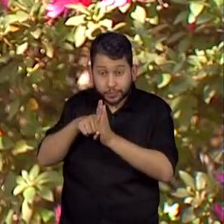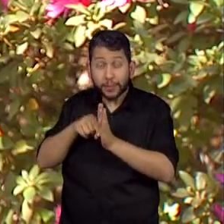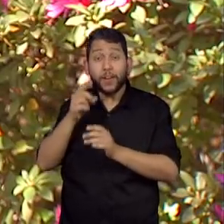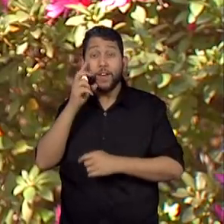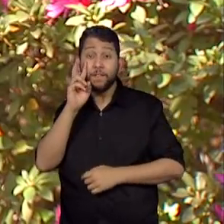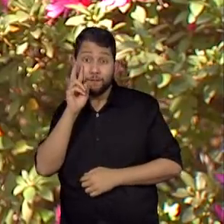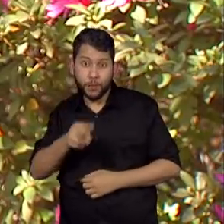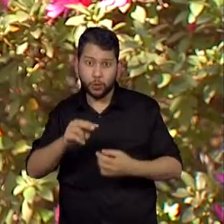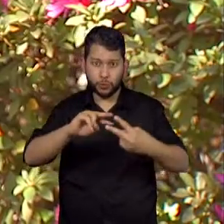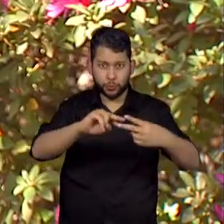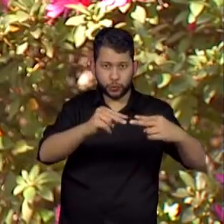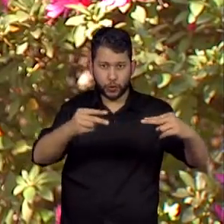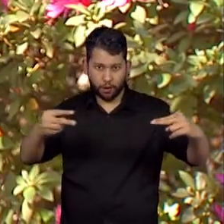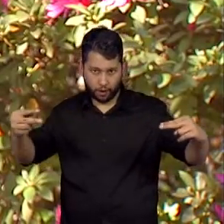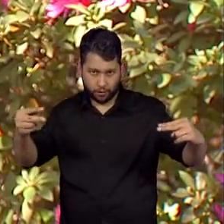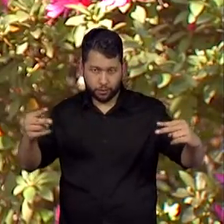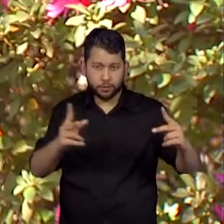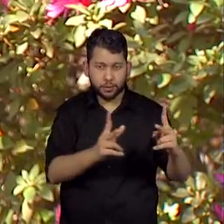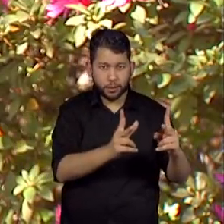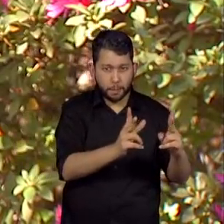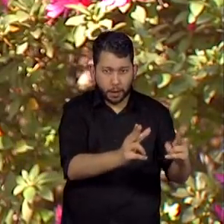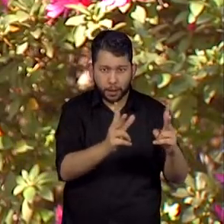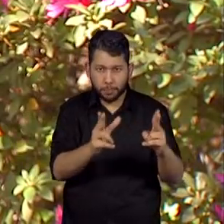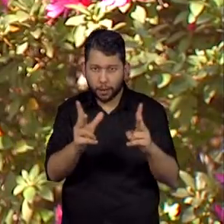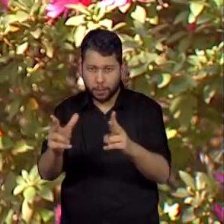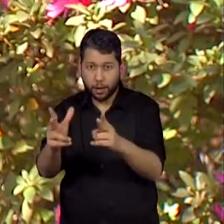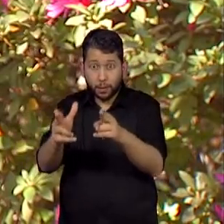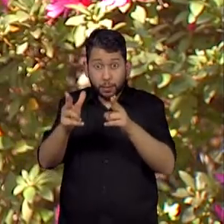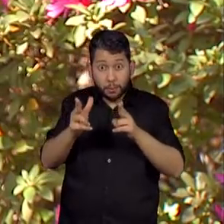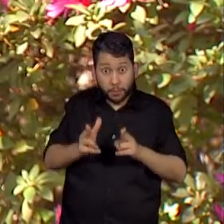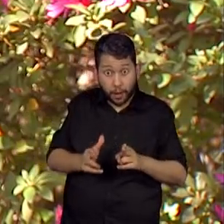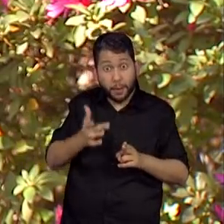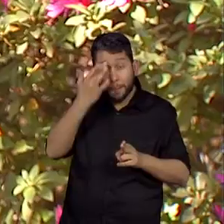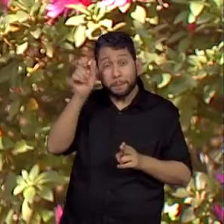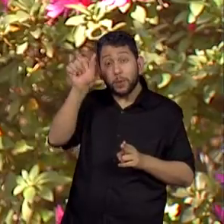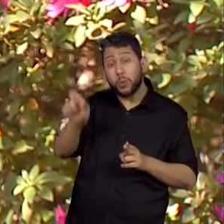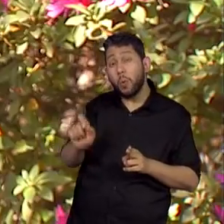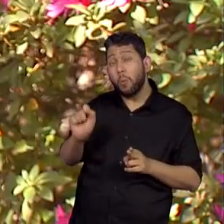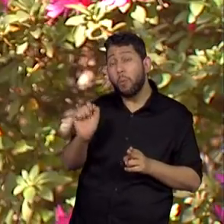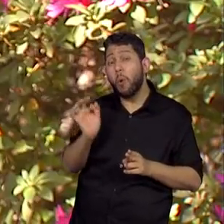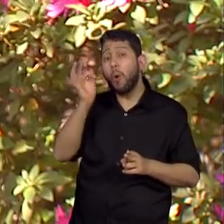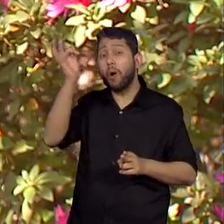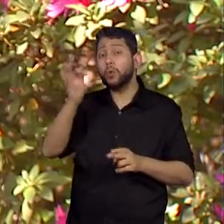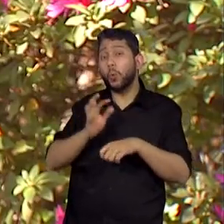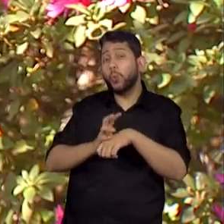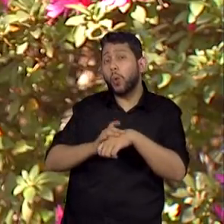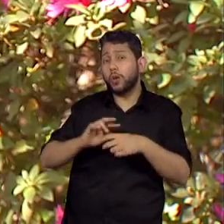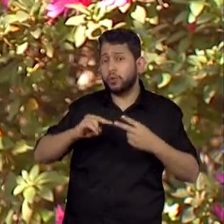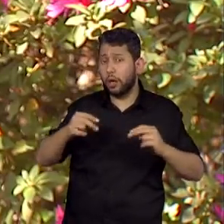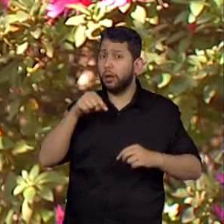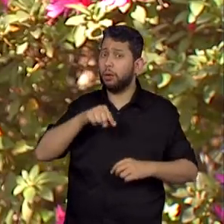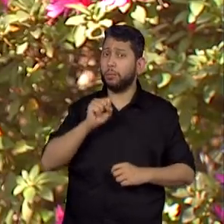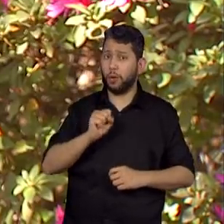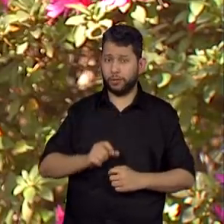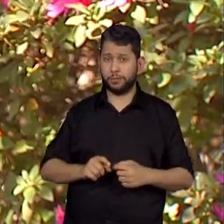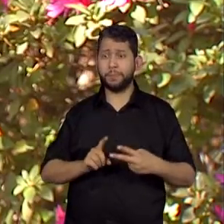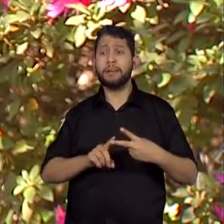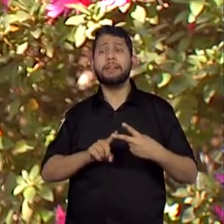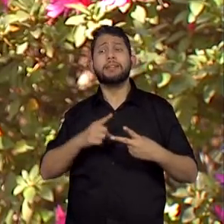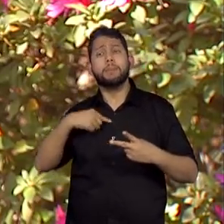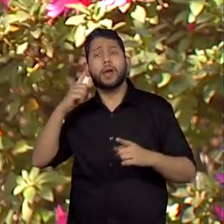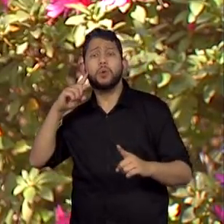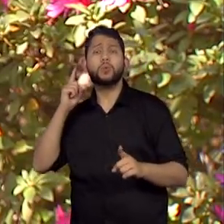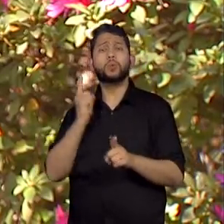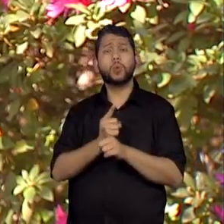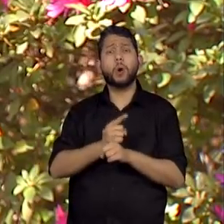de genes de pessoas com suspeita de doenças genéticas e do estudo SABE sobre saúde, bem-estar